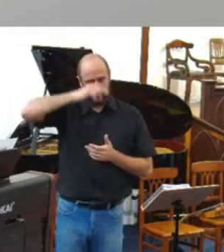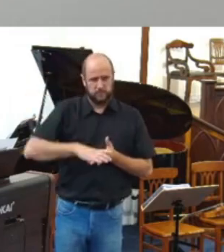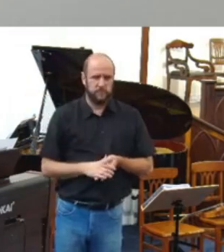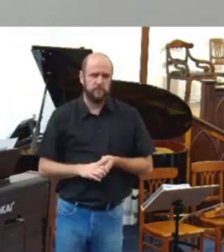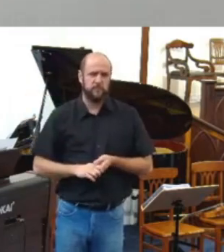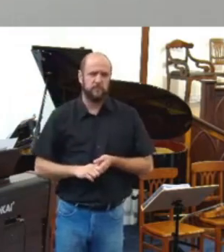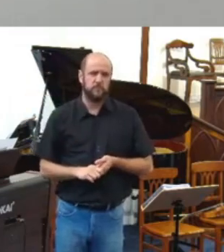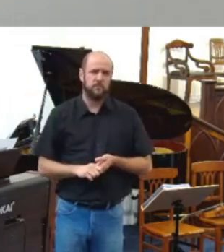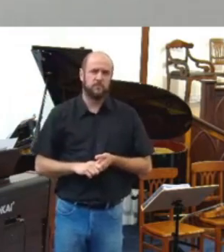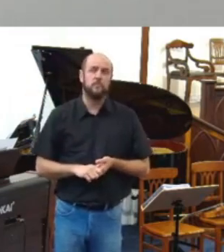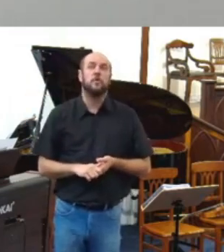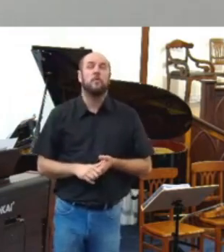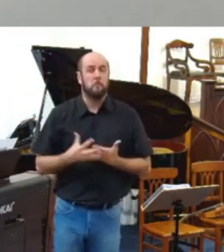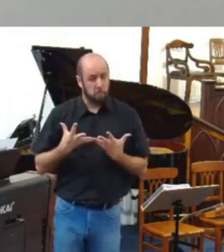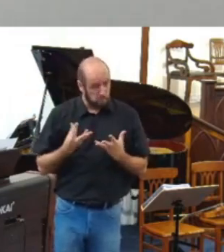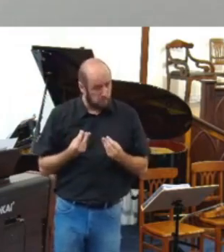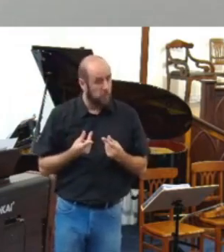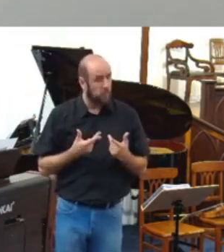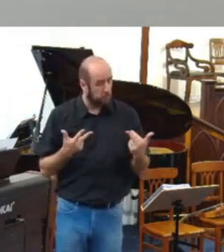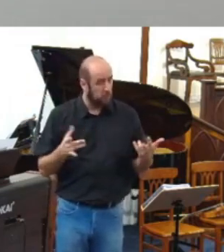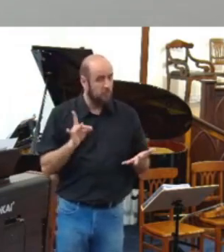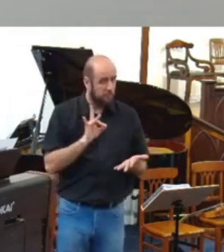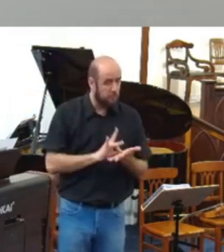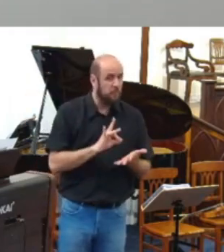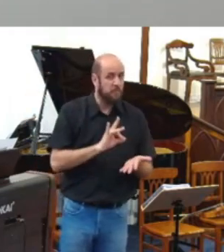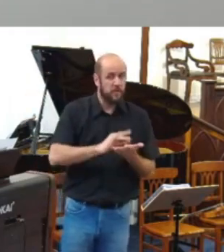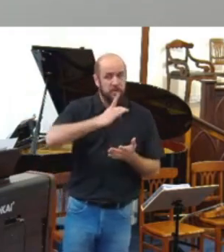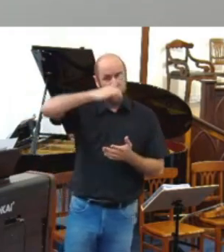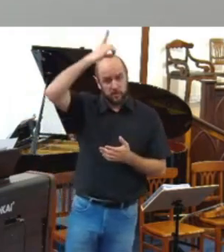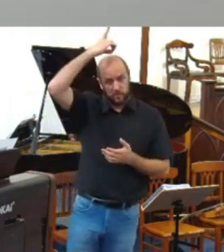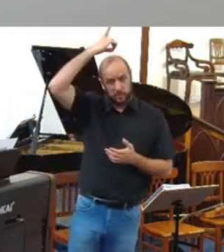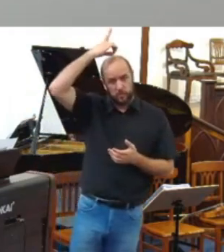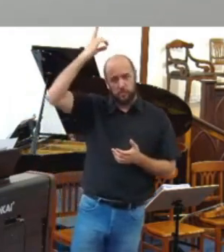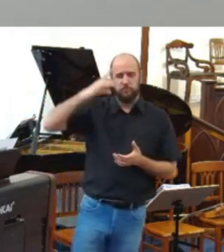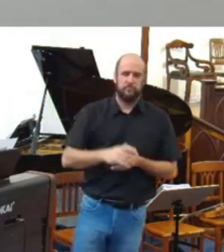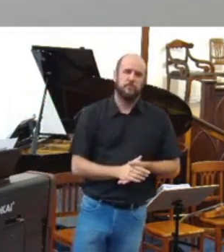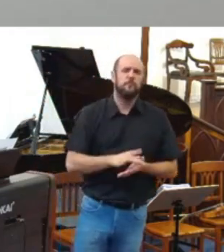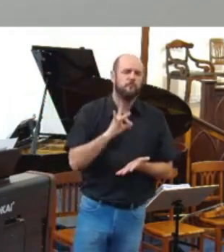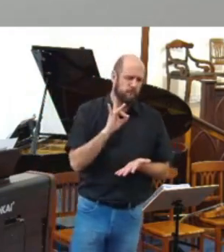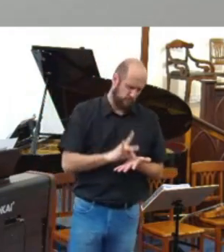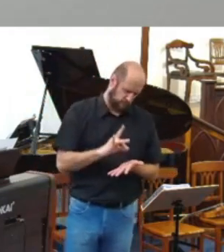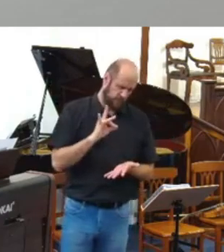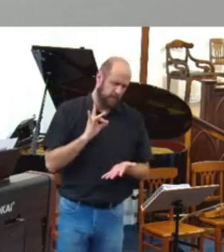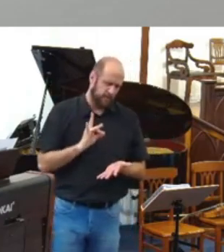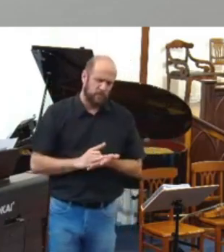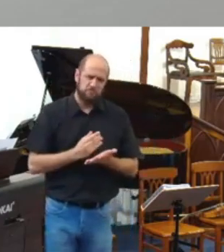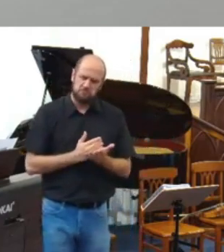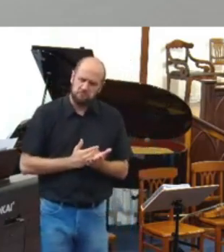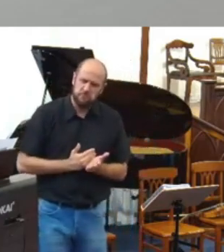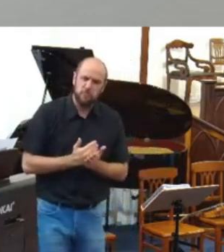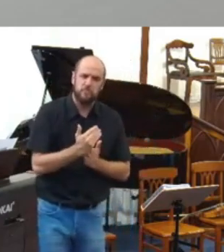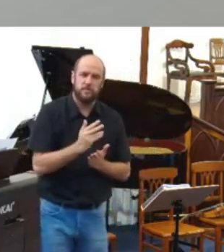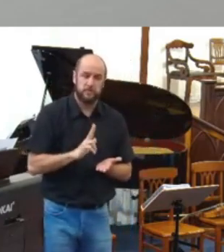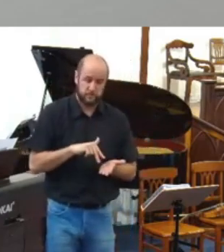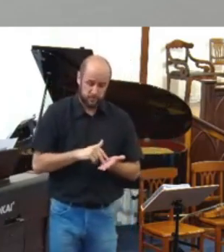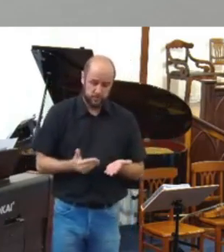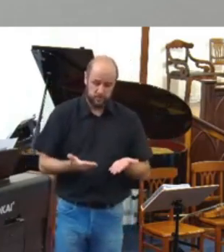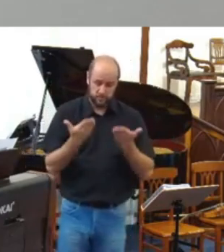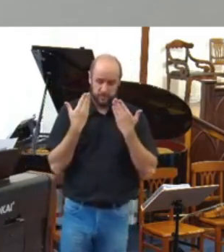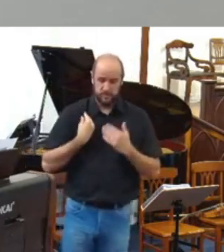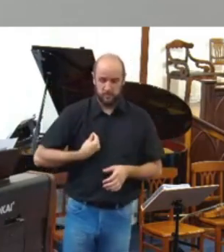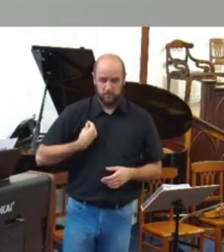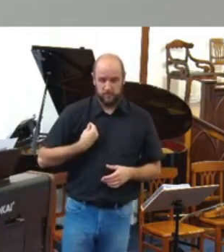viu, irmãos? Esse é verdadeiramente um dom. Isso verdadeiramente é uma inauguração que a ressurreição trouxe.